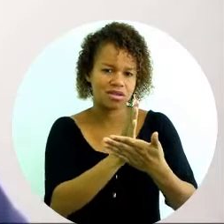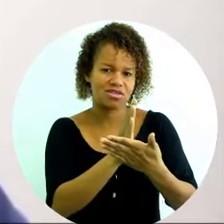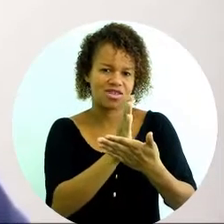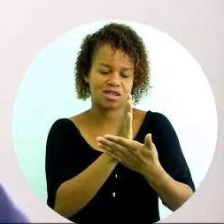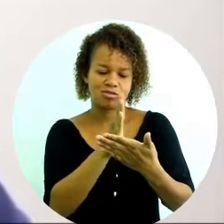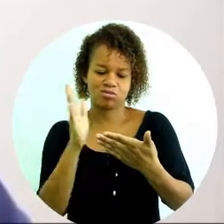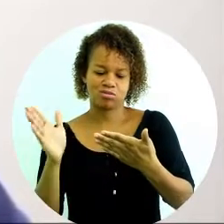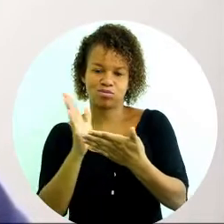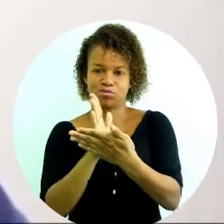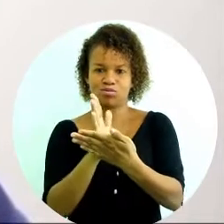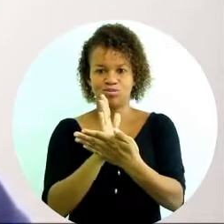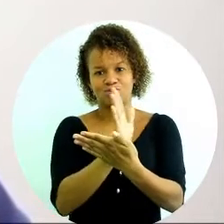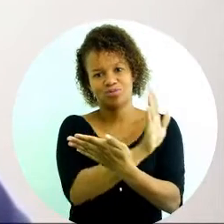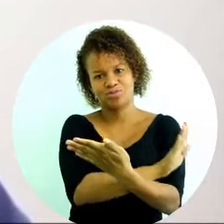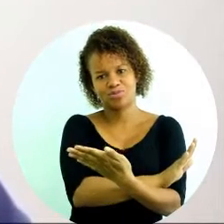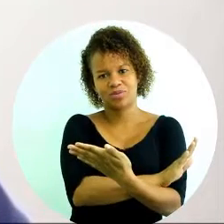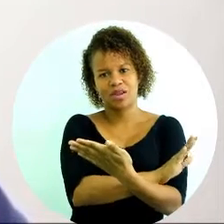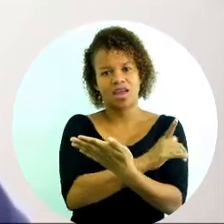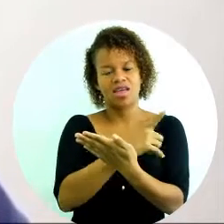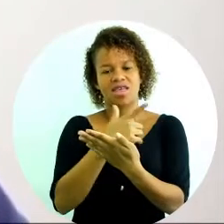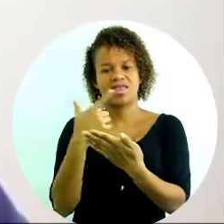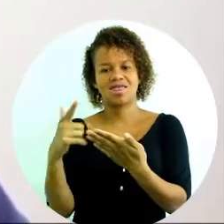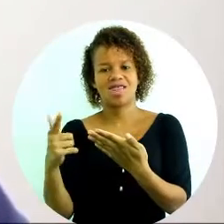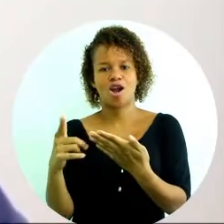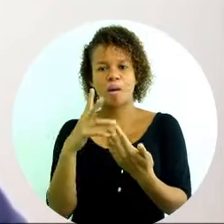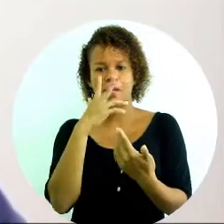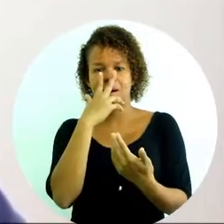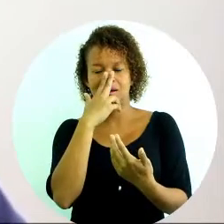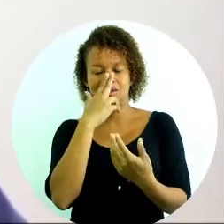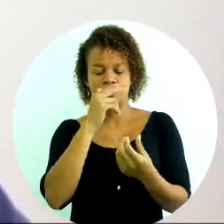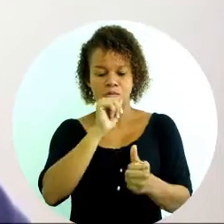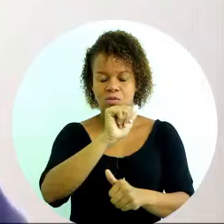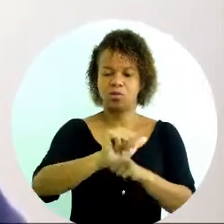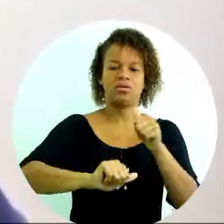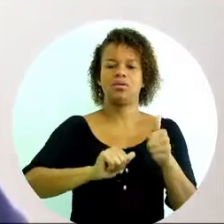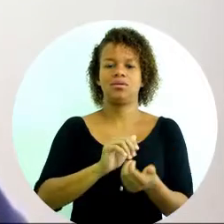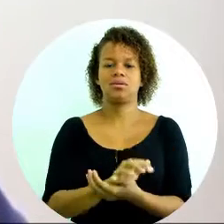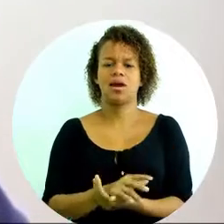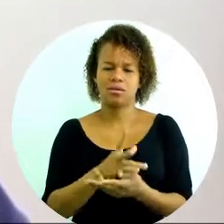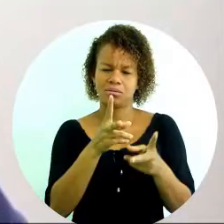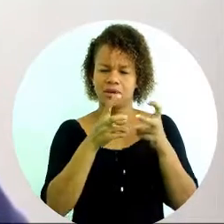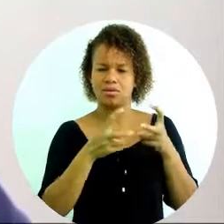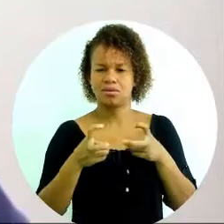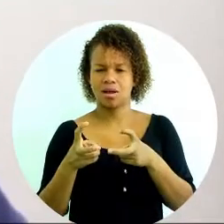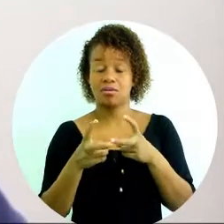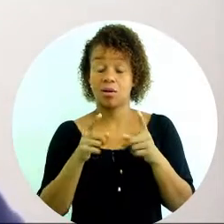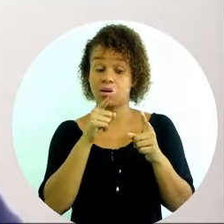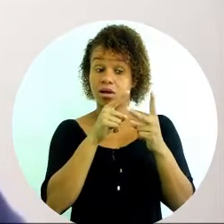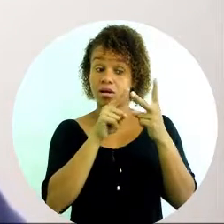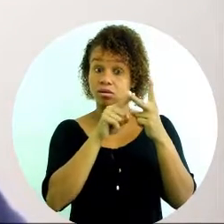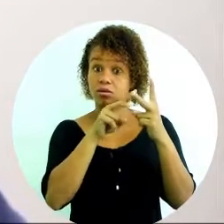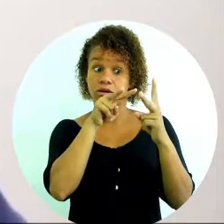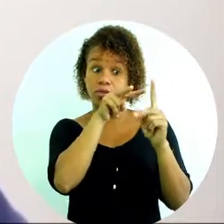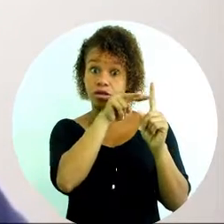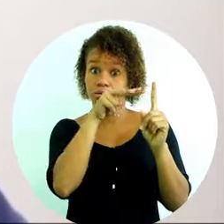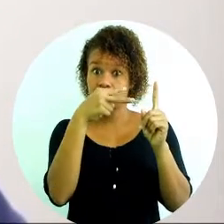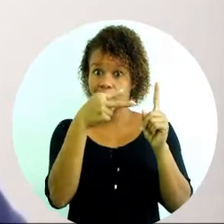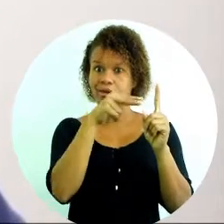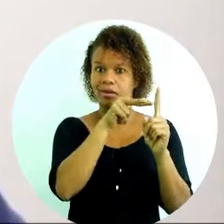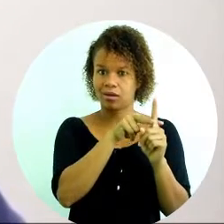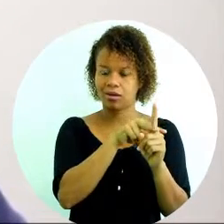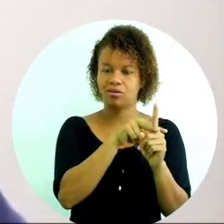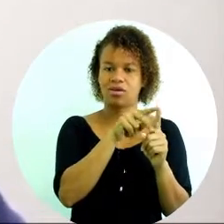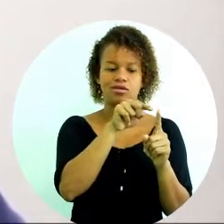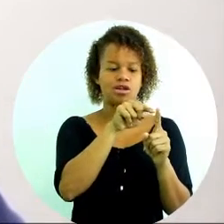da divisão de classes e não um instrumento de mudança. Essa é a segunda perspectiva,